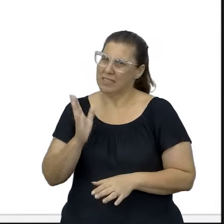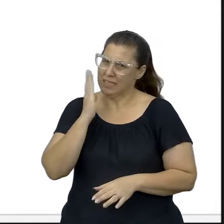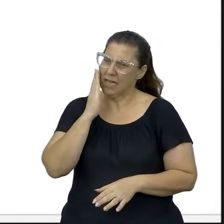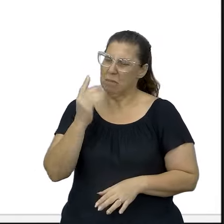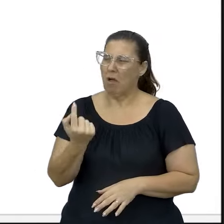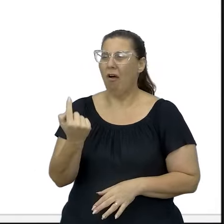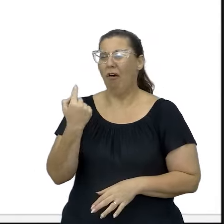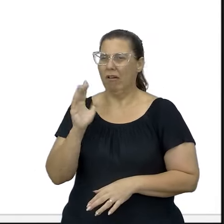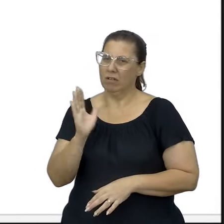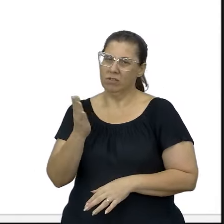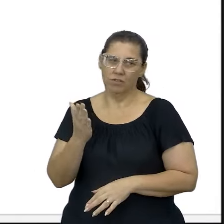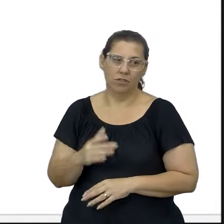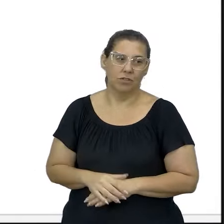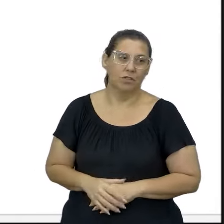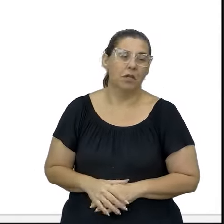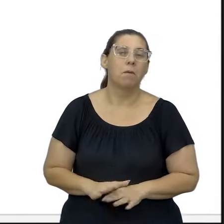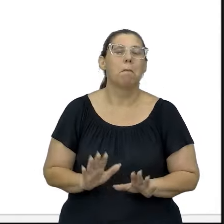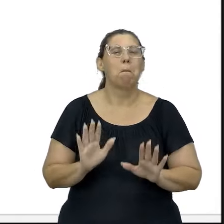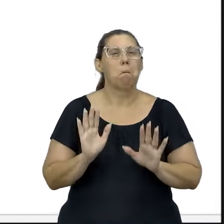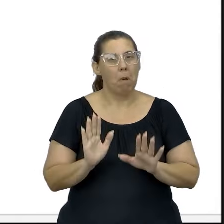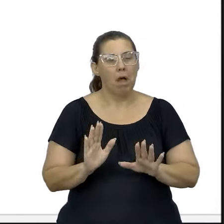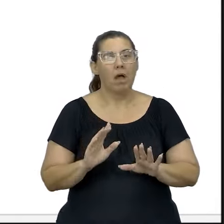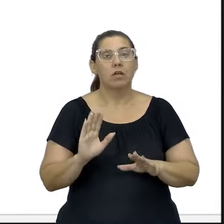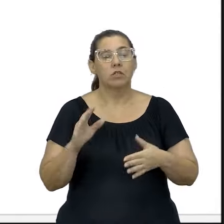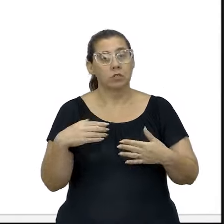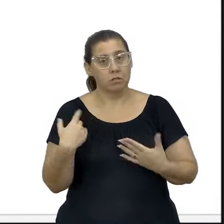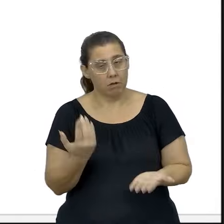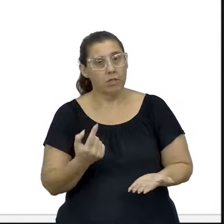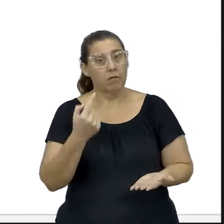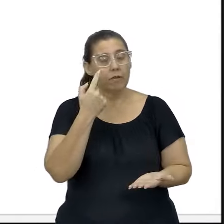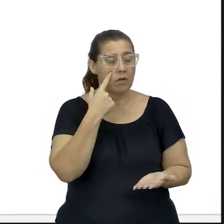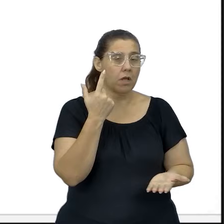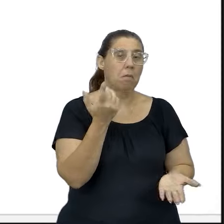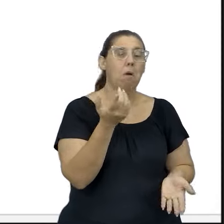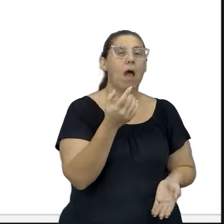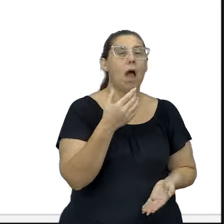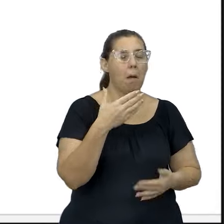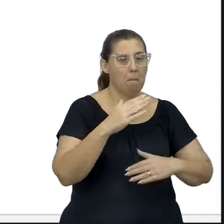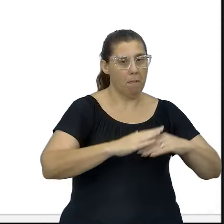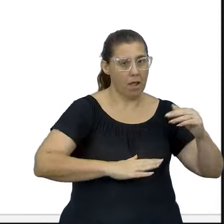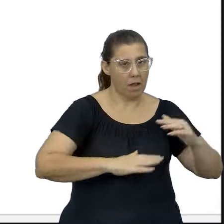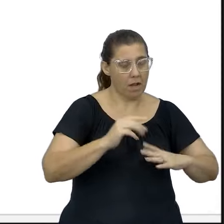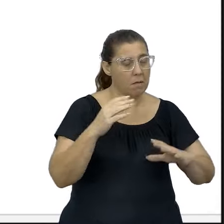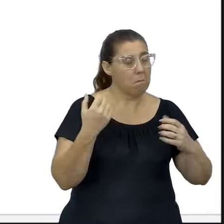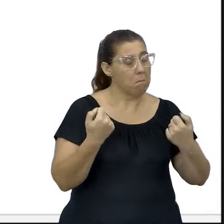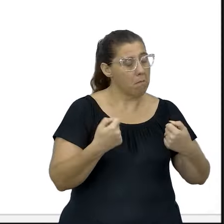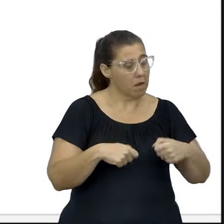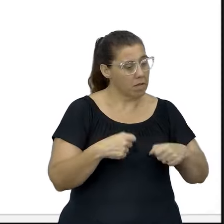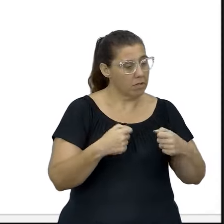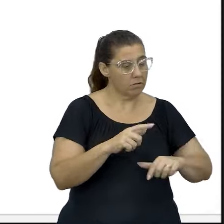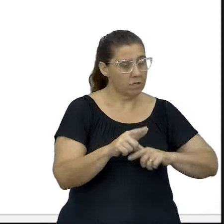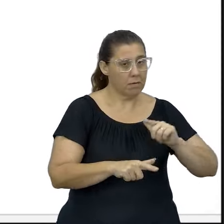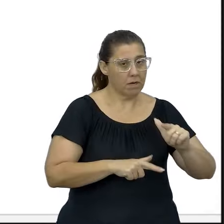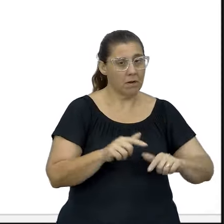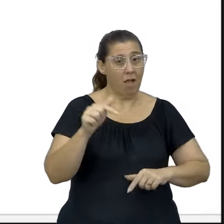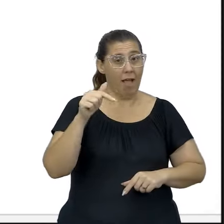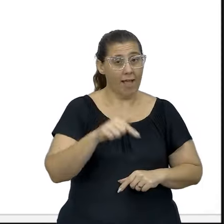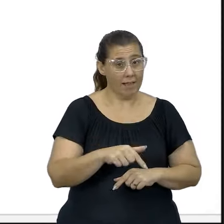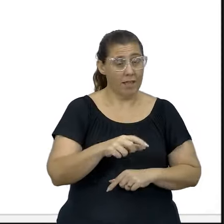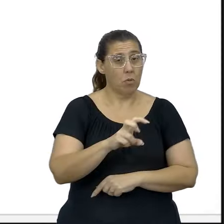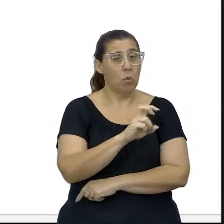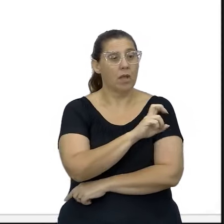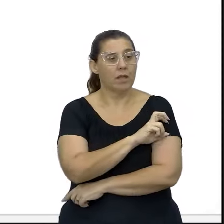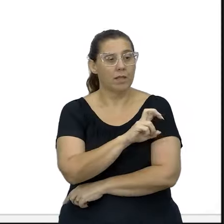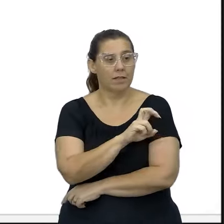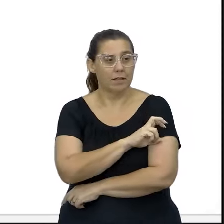né? Mas a gente está marcando que essa habilidade ela precisa estar sendo trabalhada aqui, no